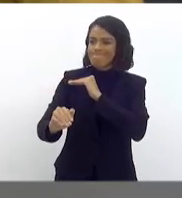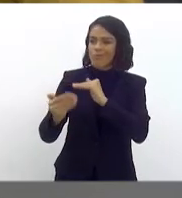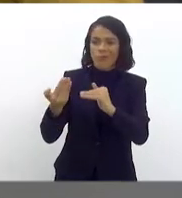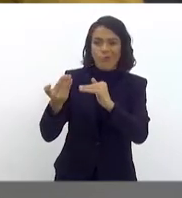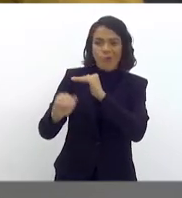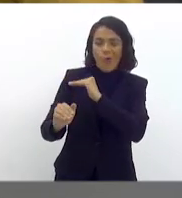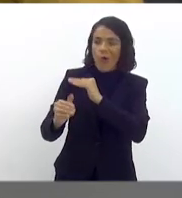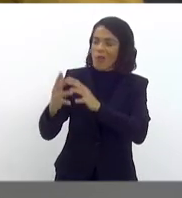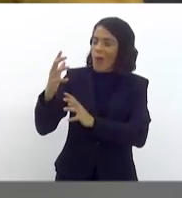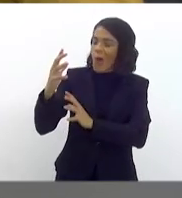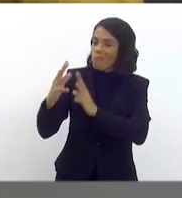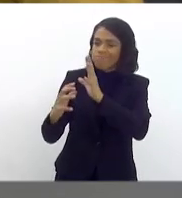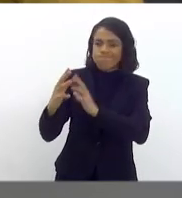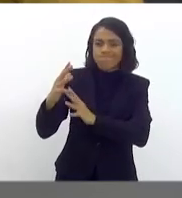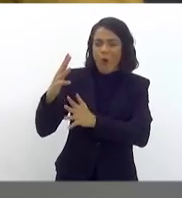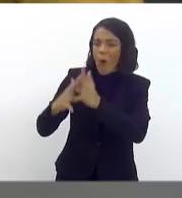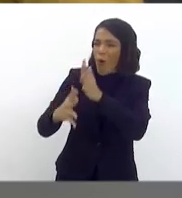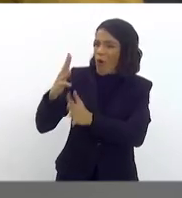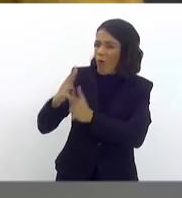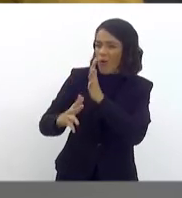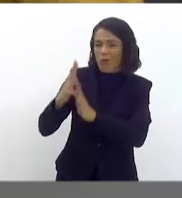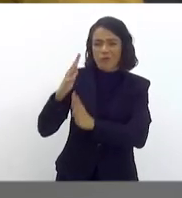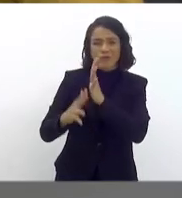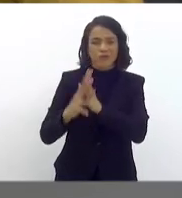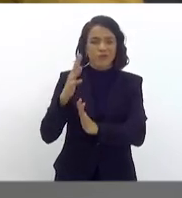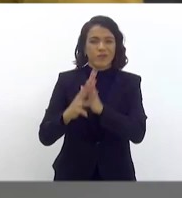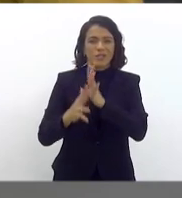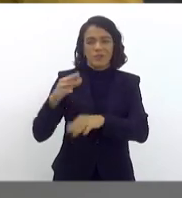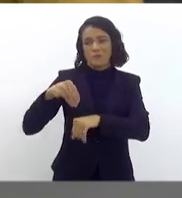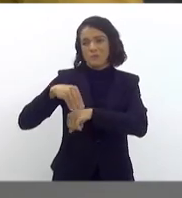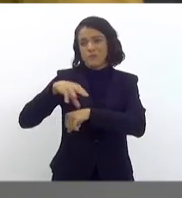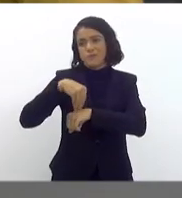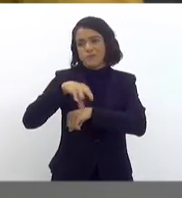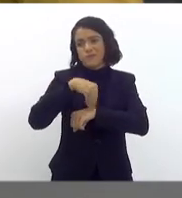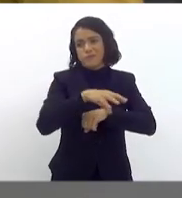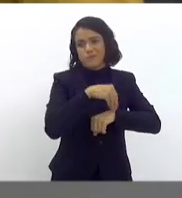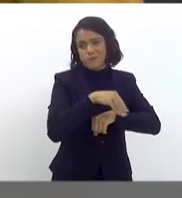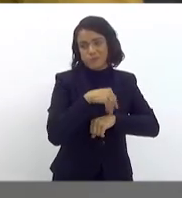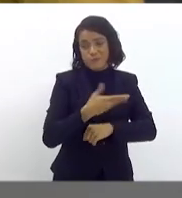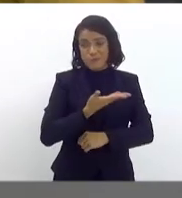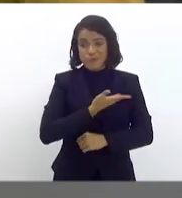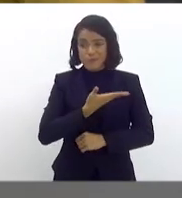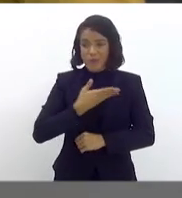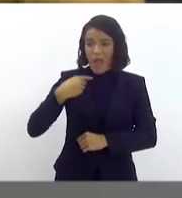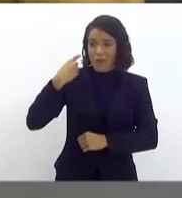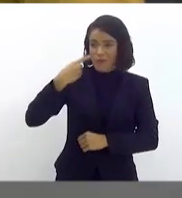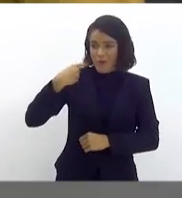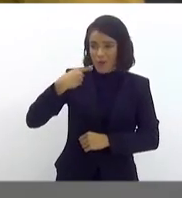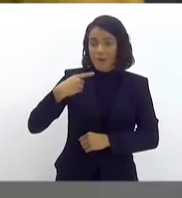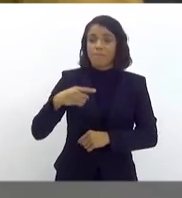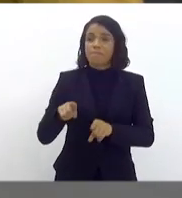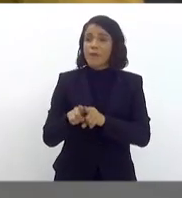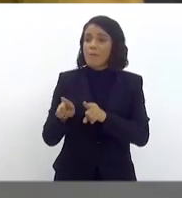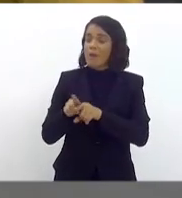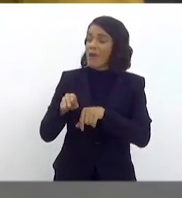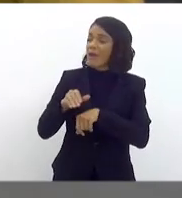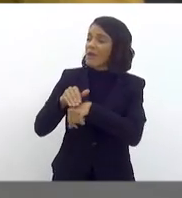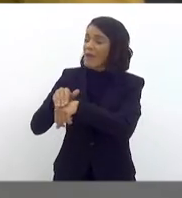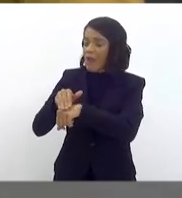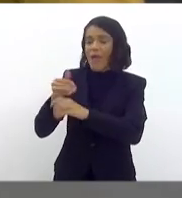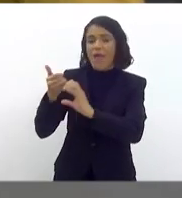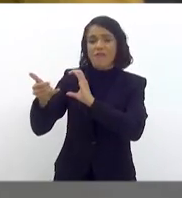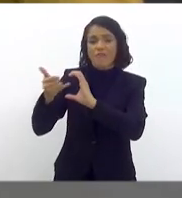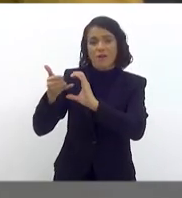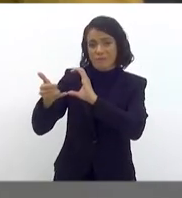um conflito muito grande nas informações aqui prestadas pelo colega. Hoje, você acessa o ECAD pelo WhatsApp, a